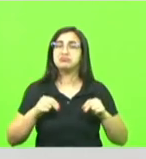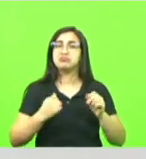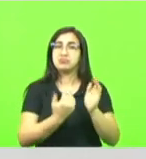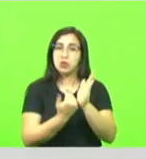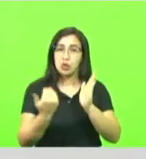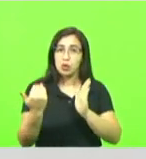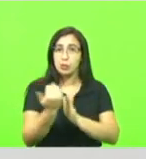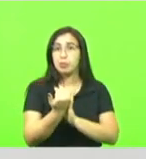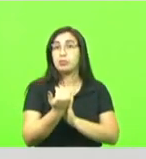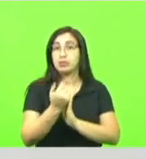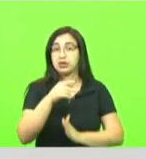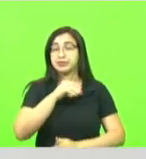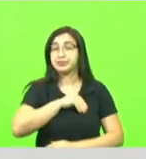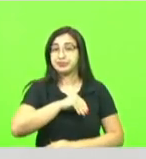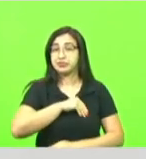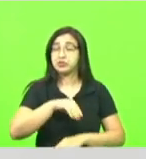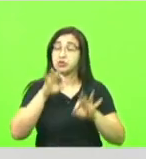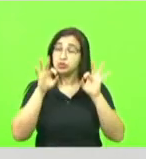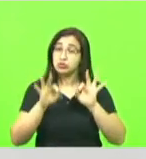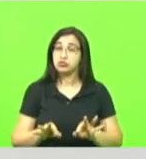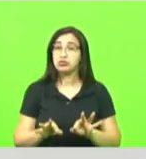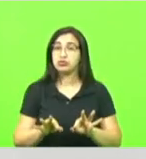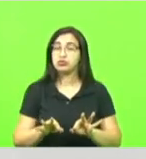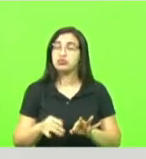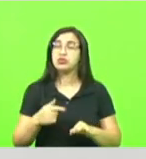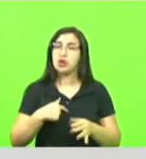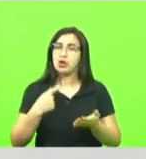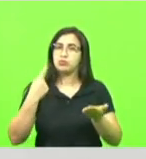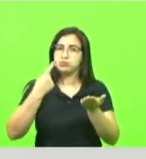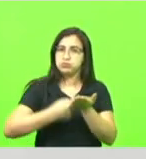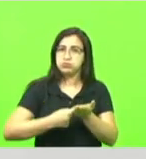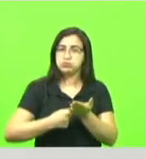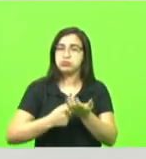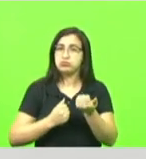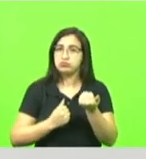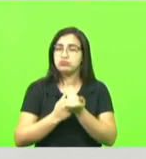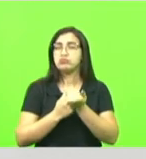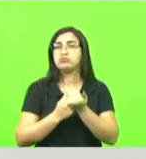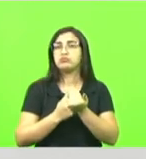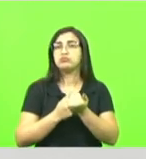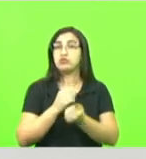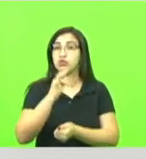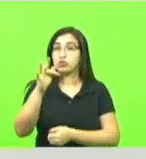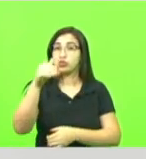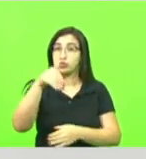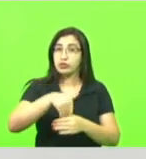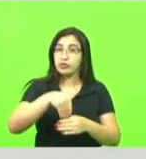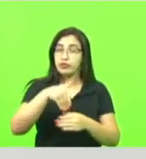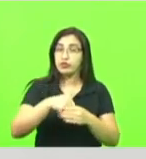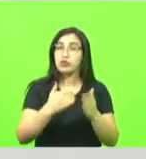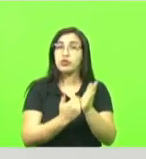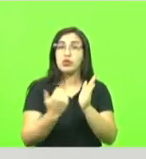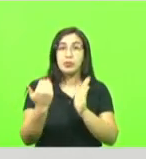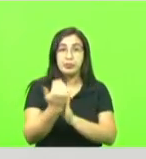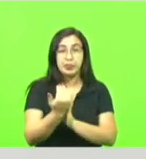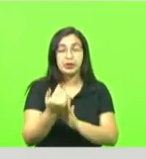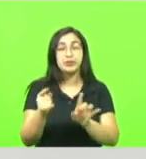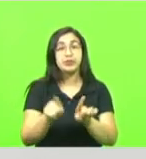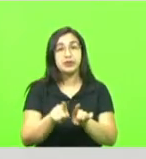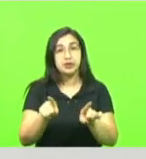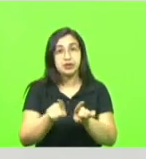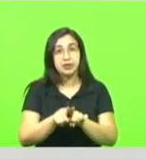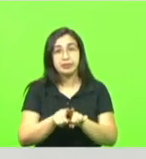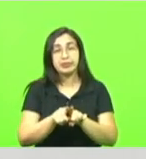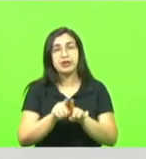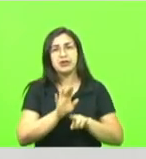o justo. Então eu não só aqui reafirmo meu apoio e o meu futuro voto ao aumento linear, como também busco sensibilizar